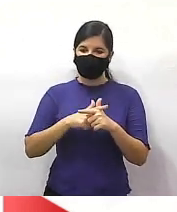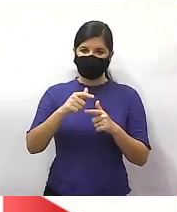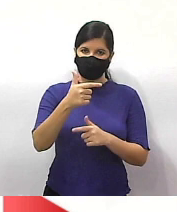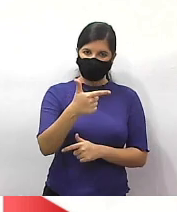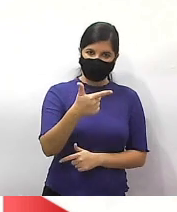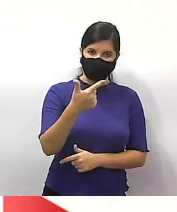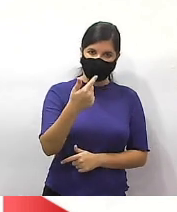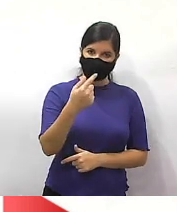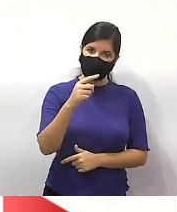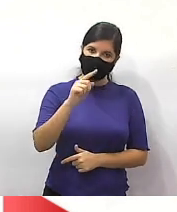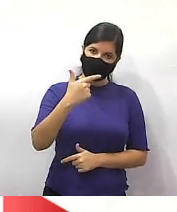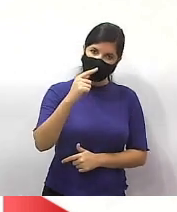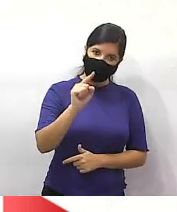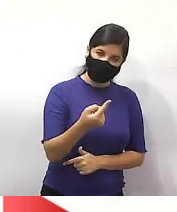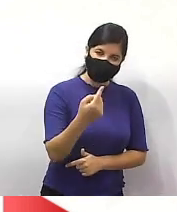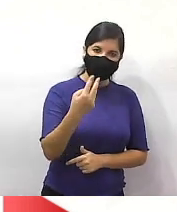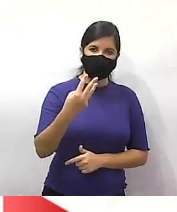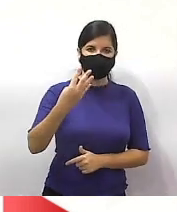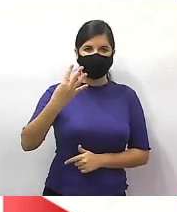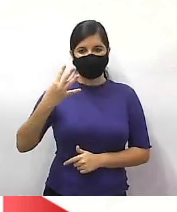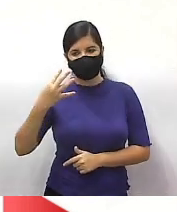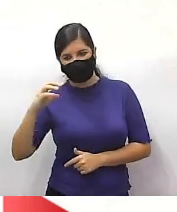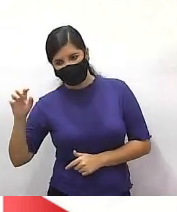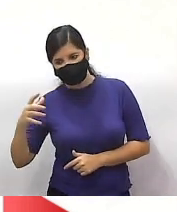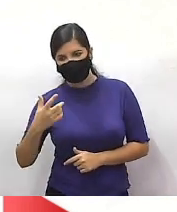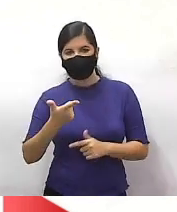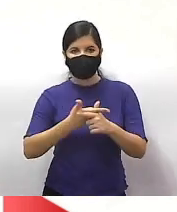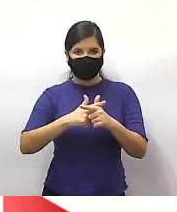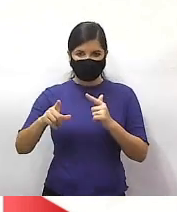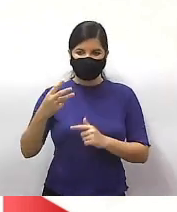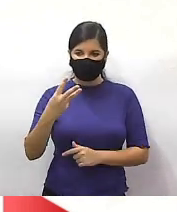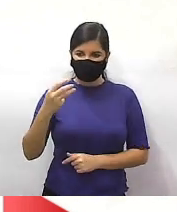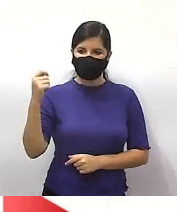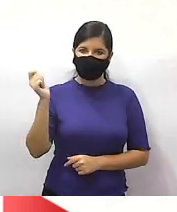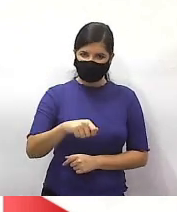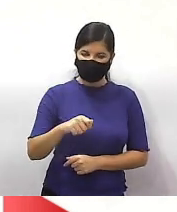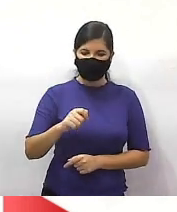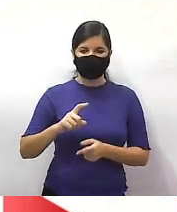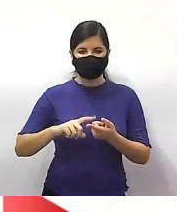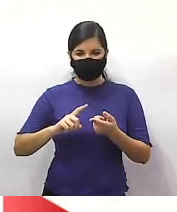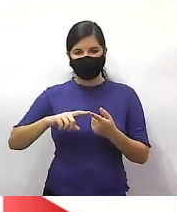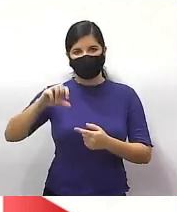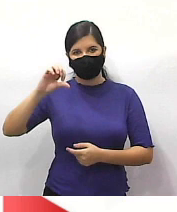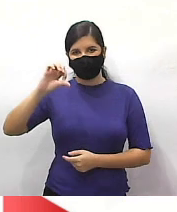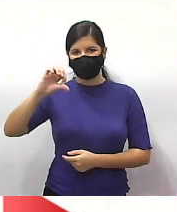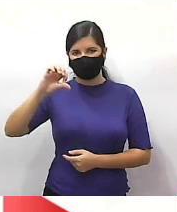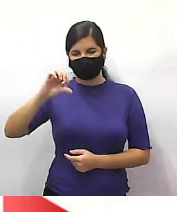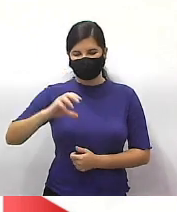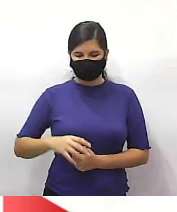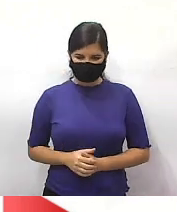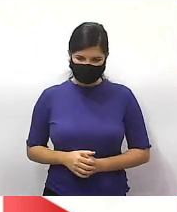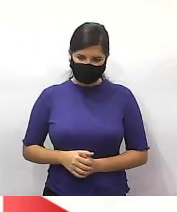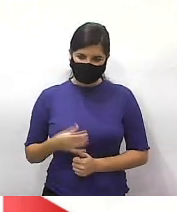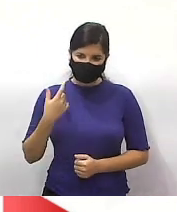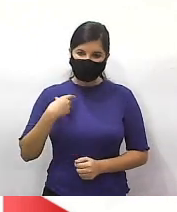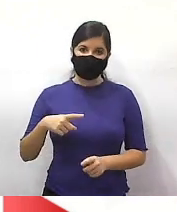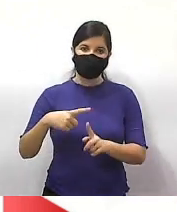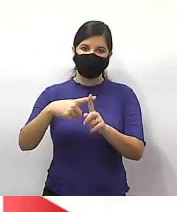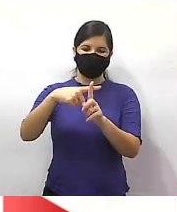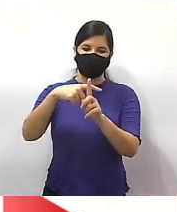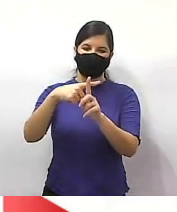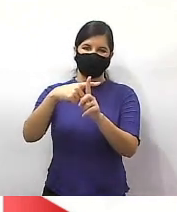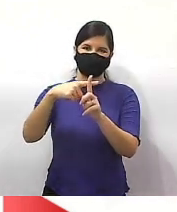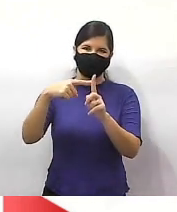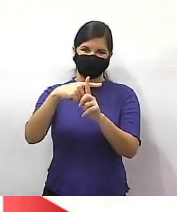2.340 e alguma coisa, seja divisível por 3 e por 9. Presta atenção. Eu vou